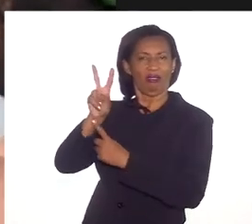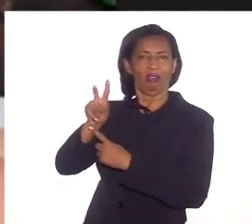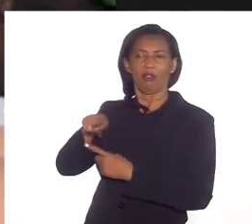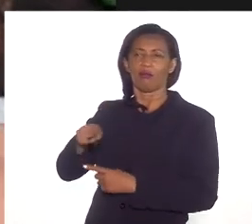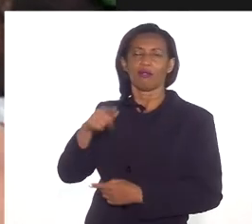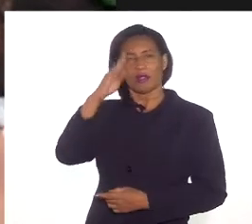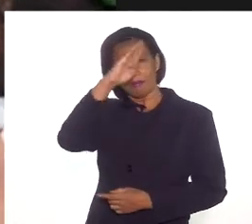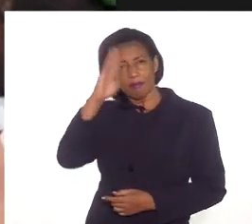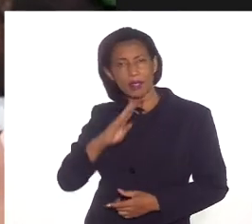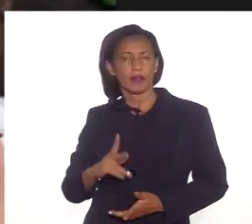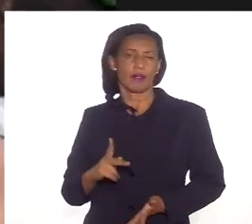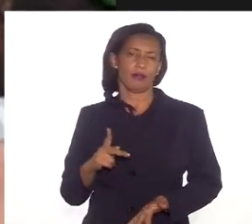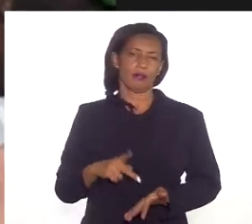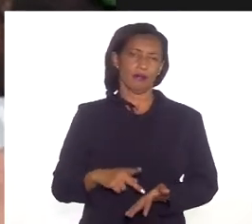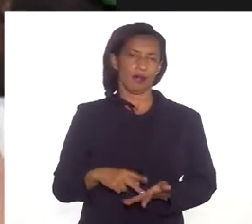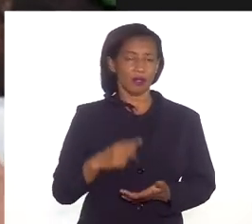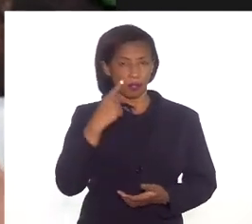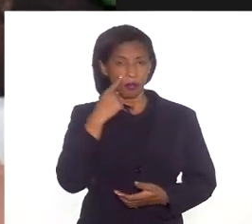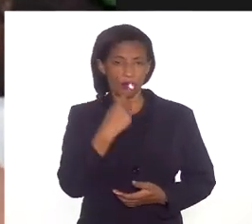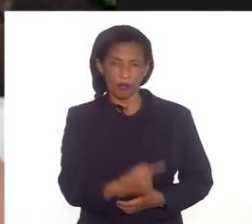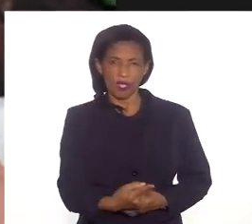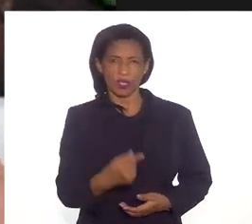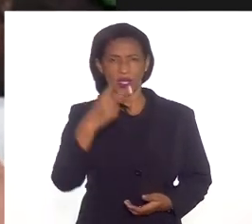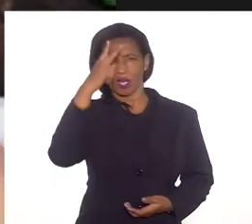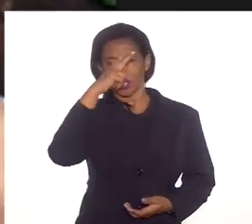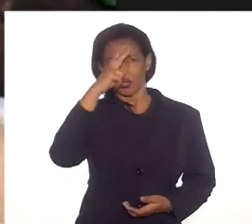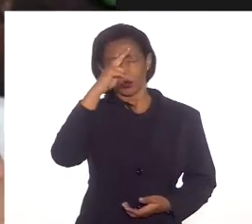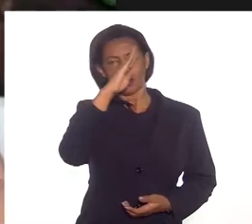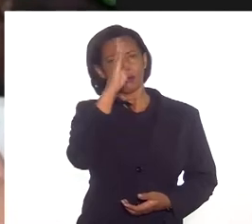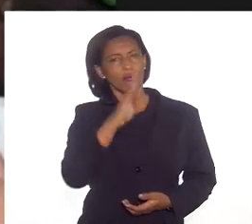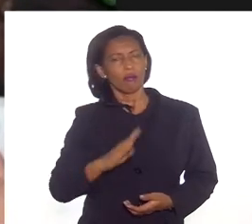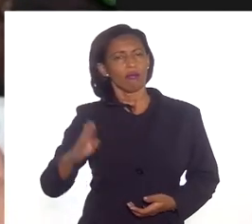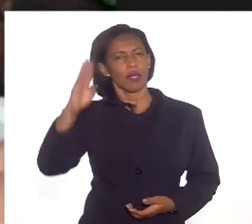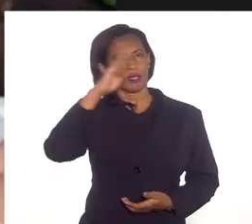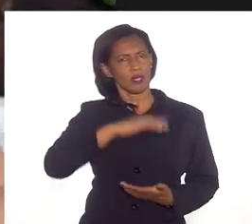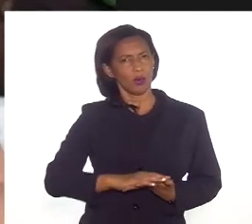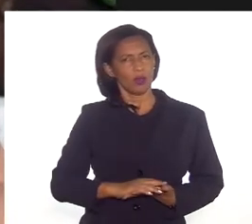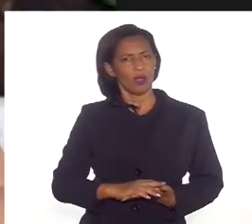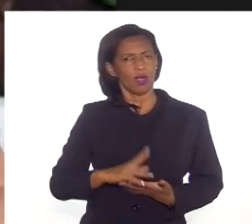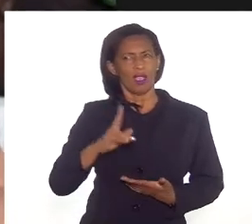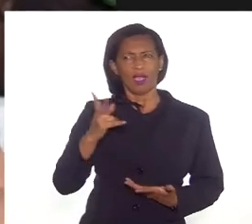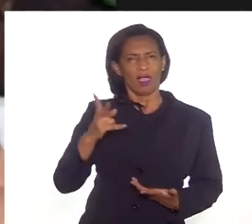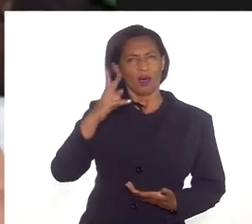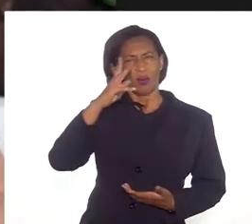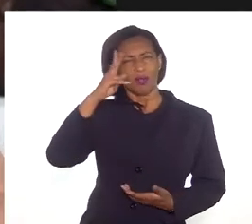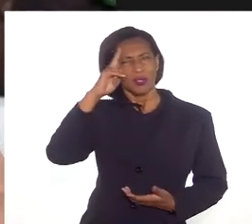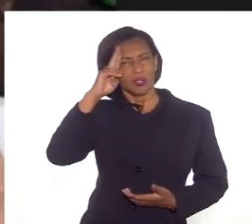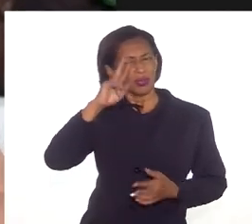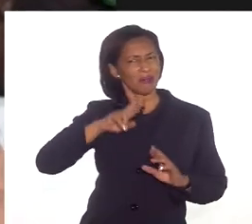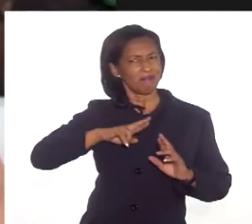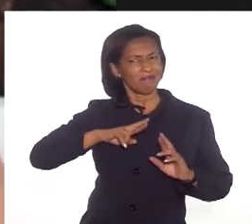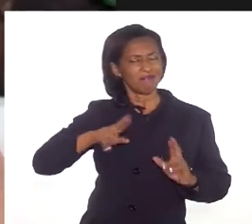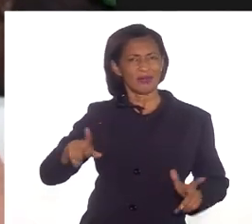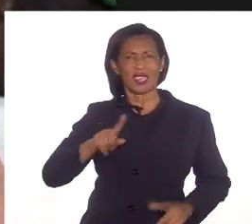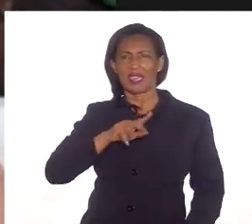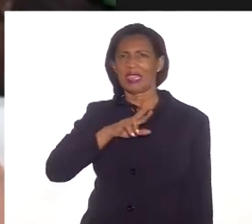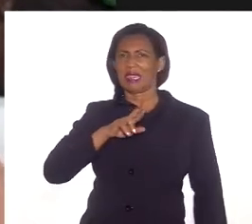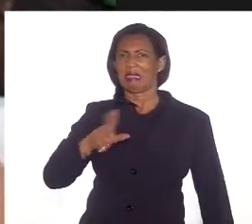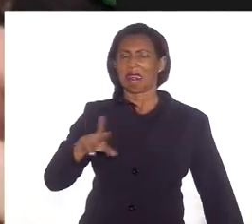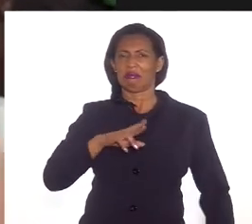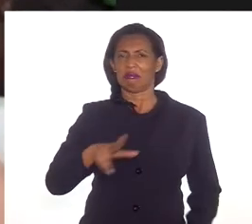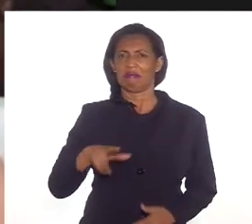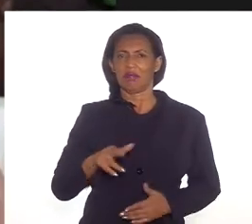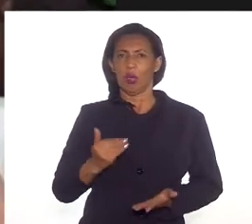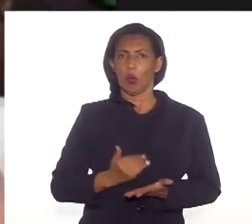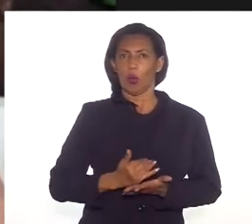sendo brasileiros de fato, como é. Então vejam que a história do Brasil é uma história de negação, né? O Brasil em si,